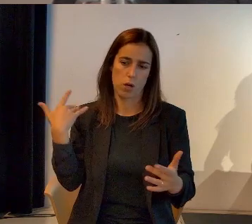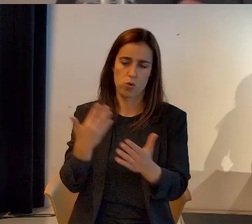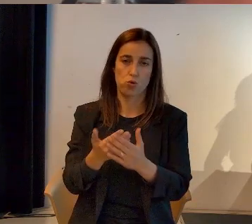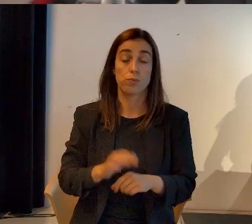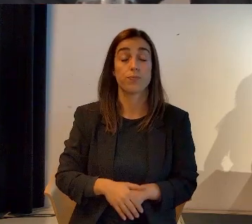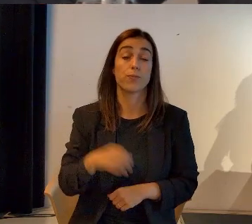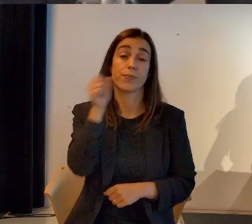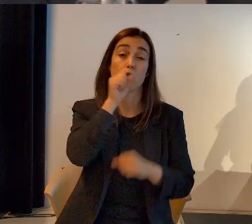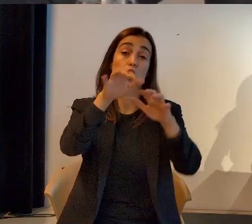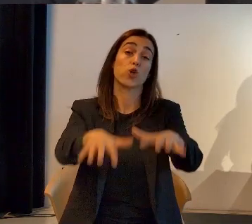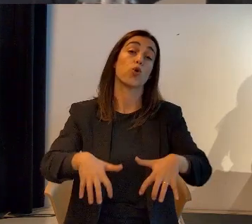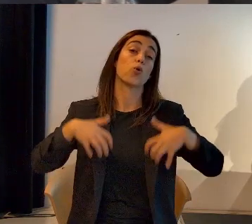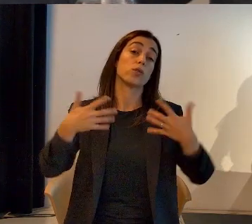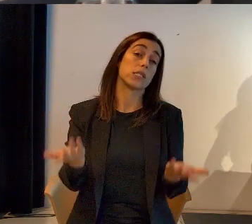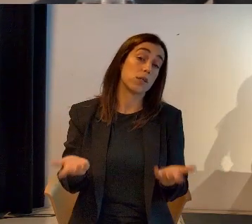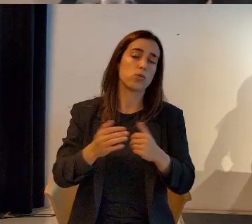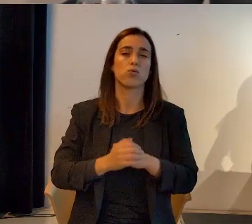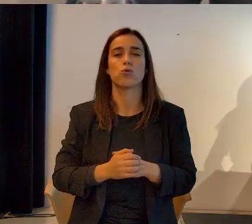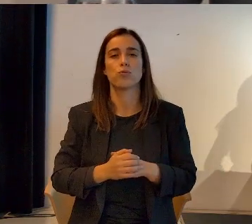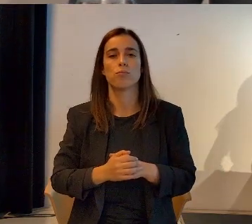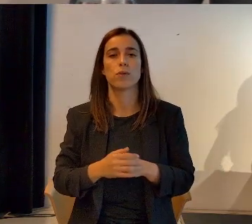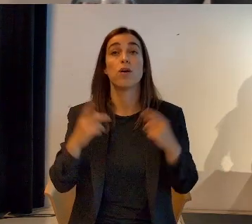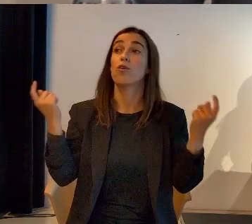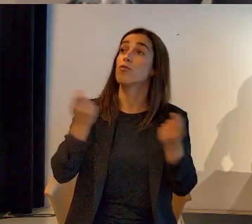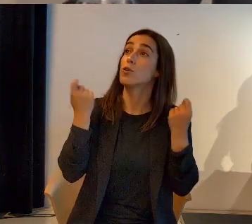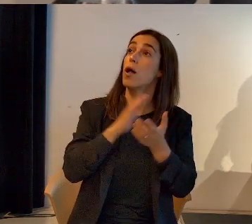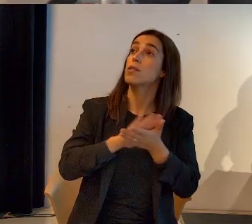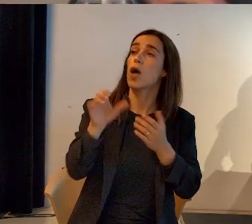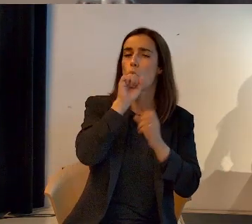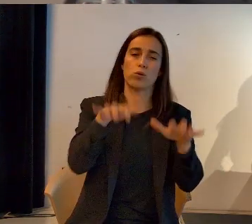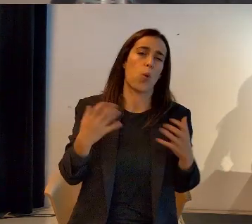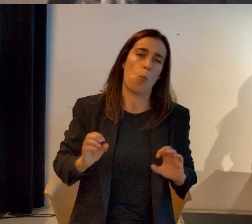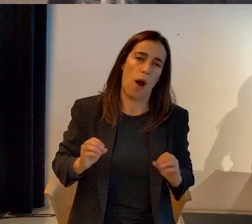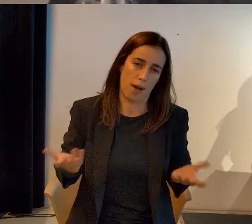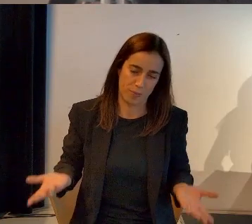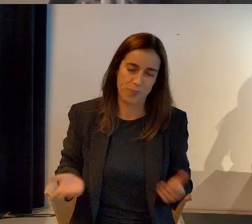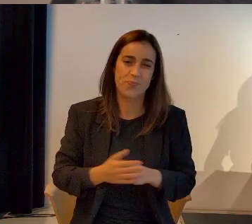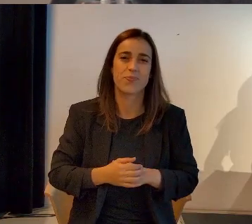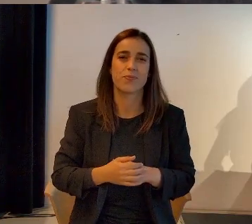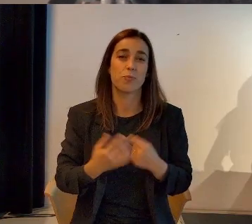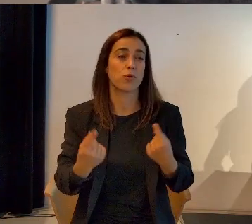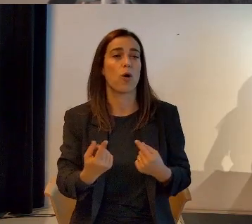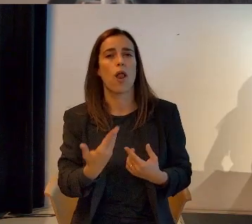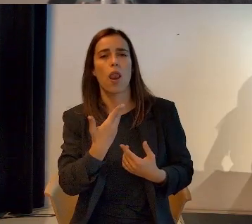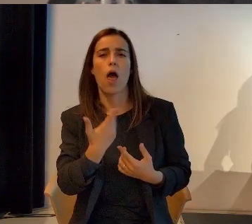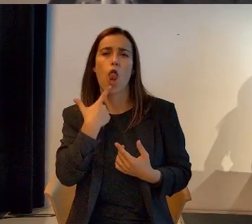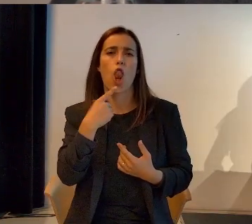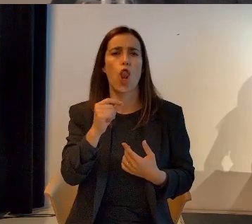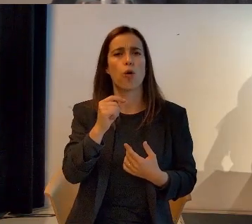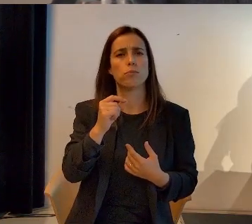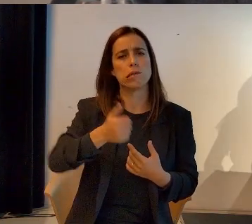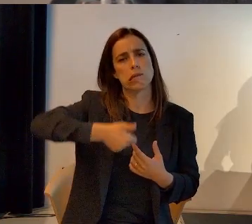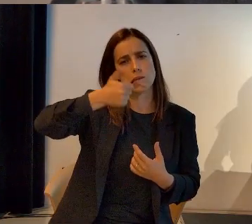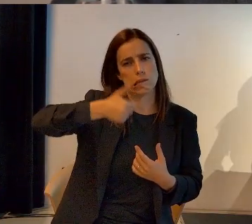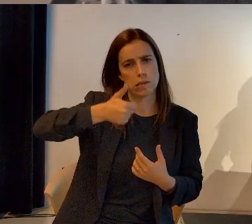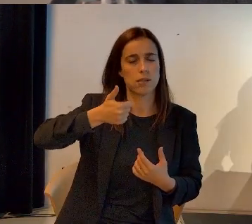os concertos? Logicamente não há evento, não há festival sem concertos, e portanto ficam aqui só os nomes, os cartazes, os principais, que